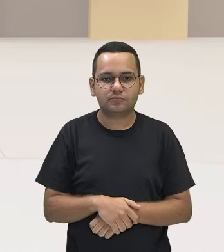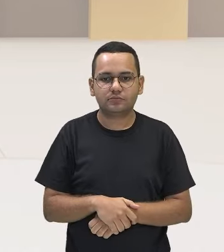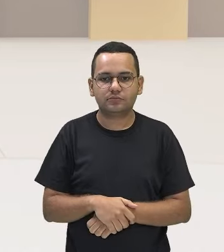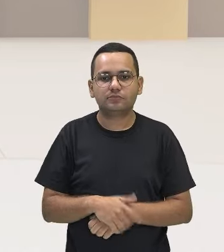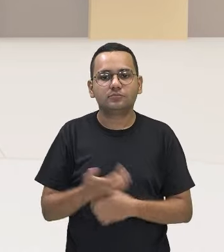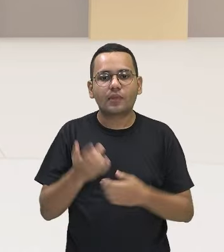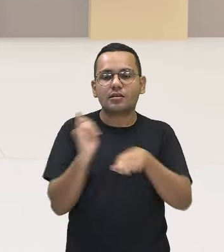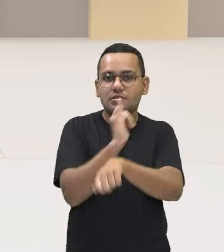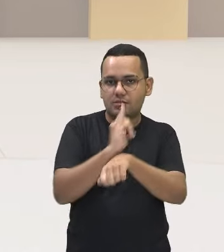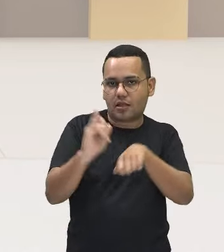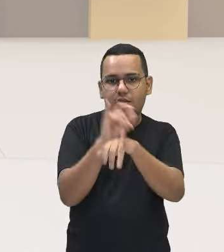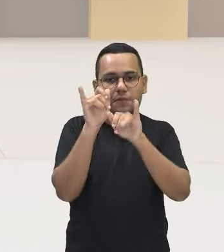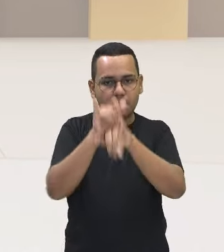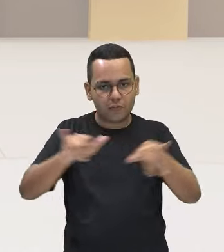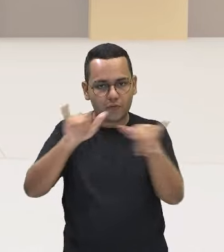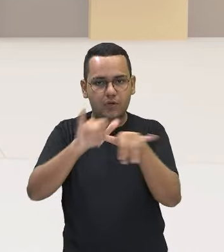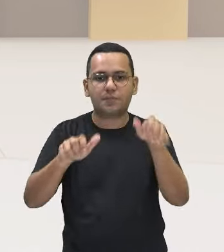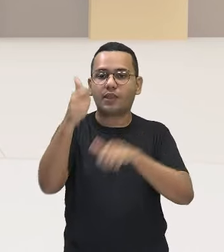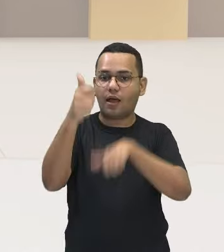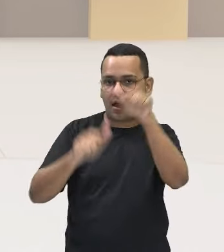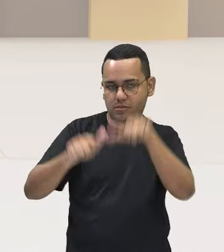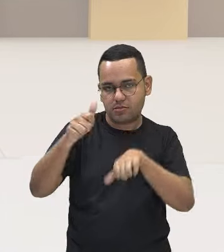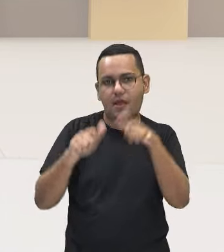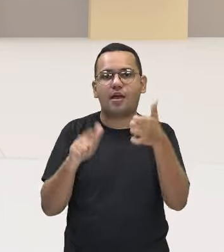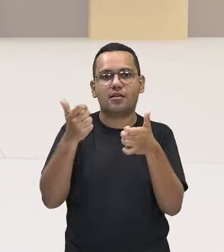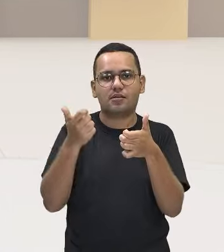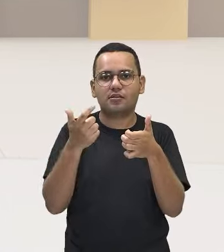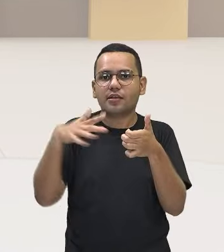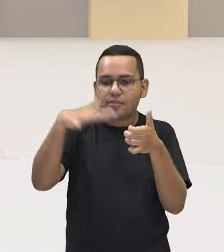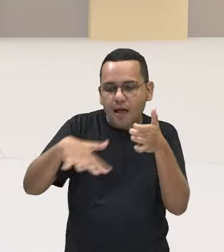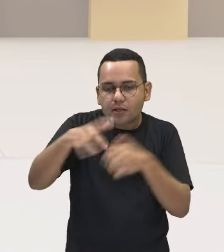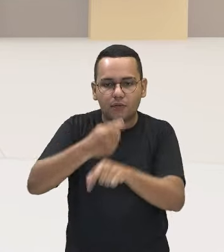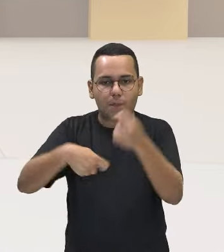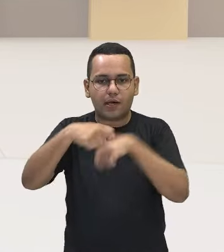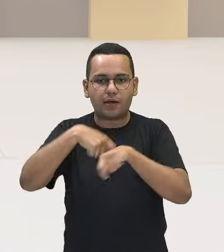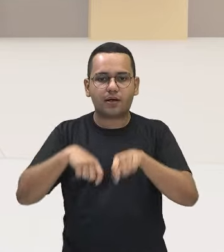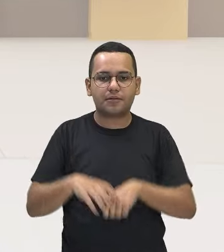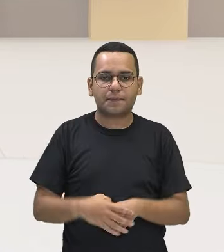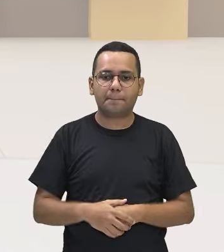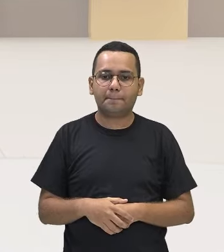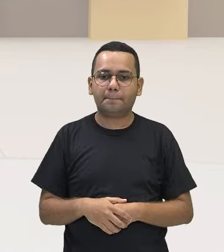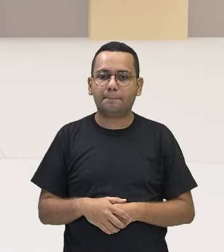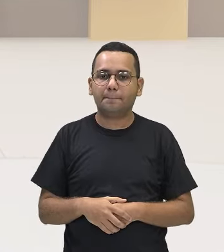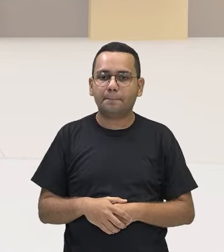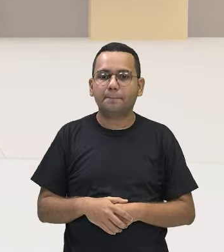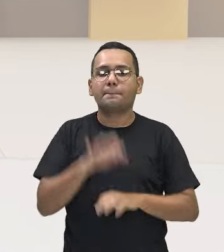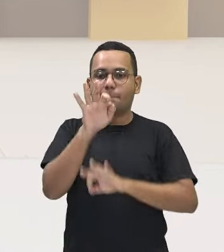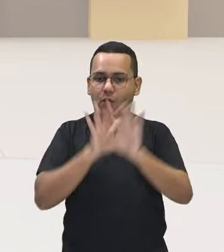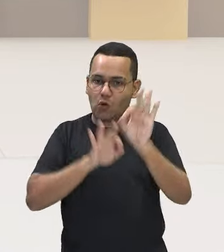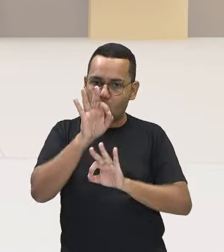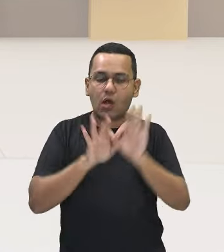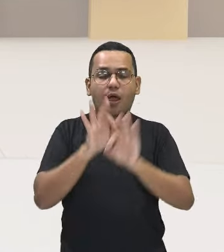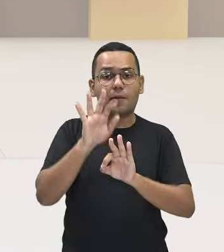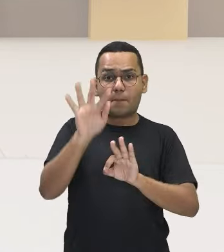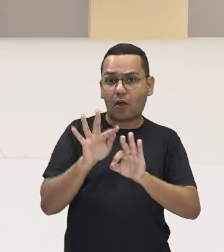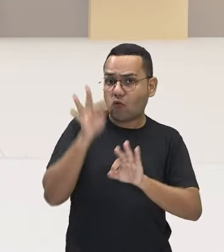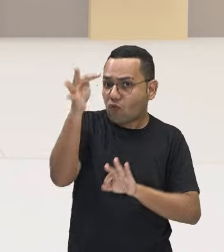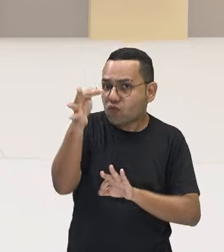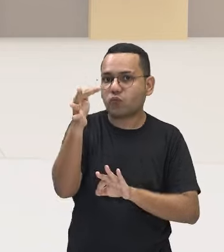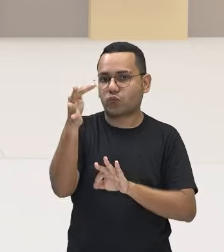concorrência, orçamento e projeções financeiras. Parece um negócio muito complexo,